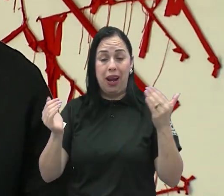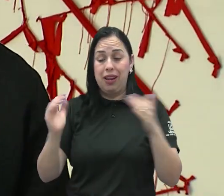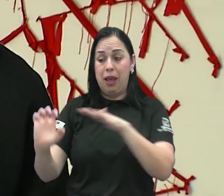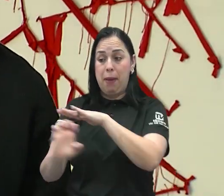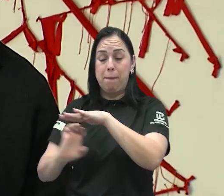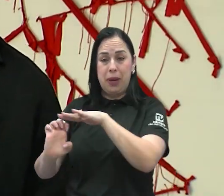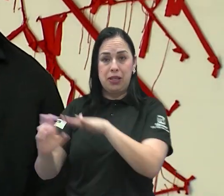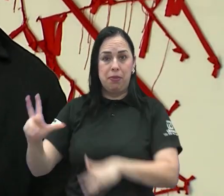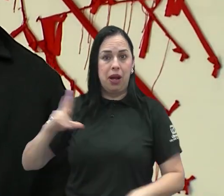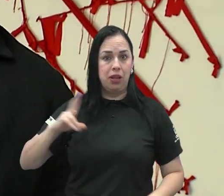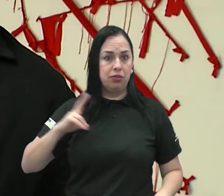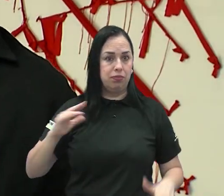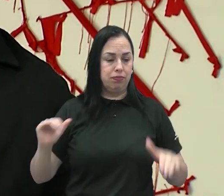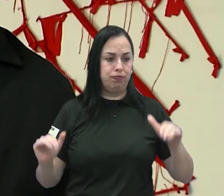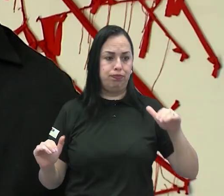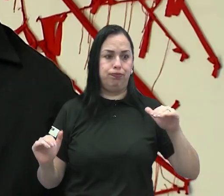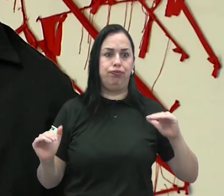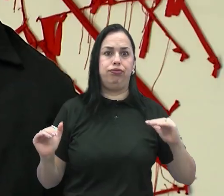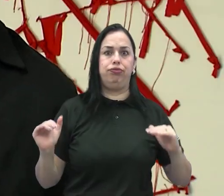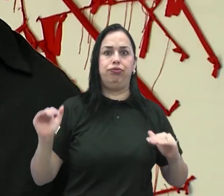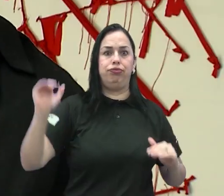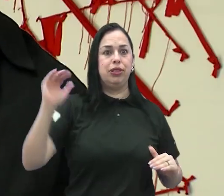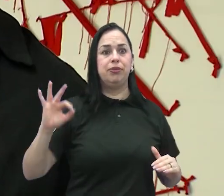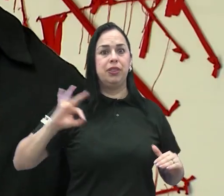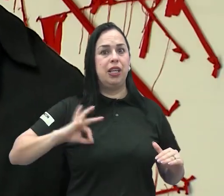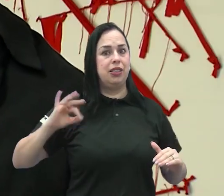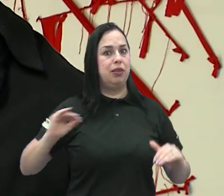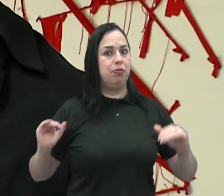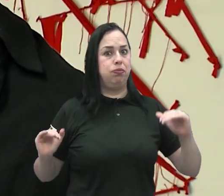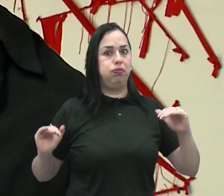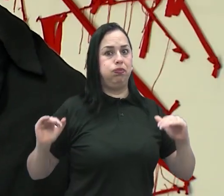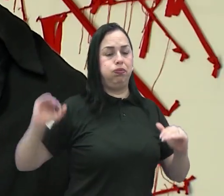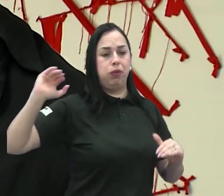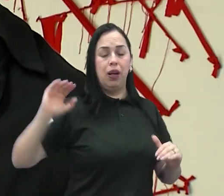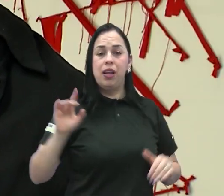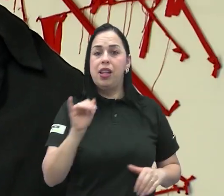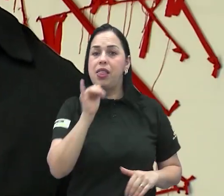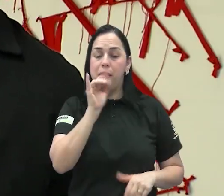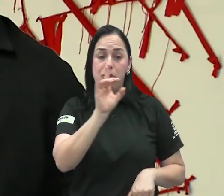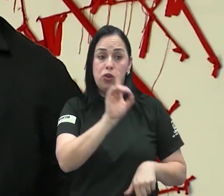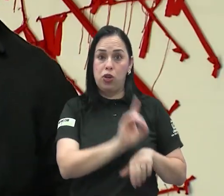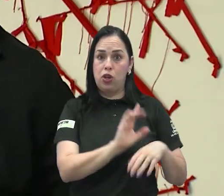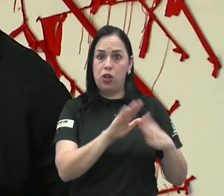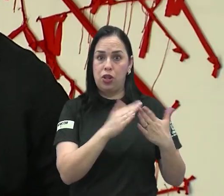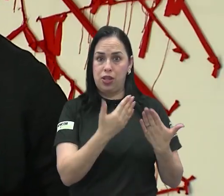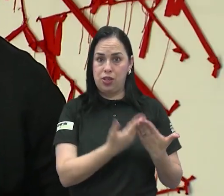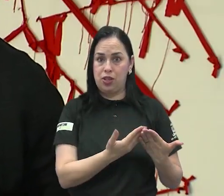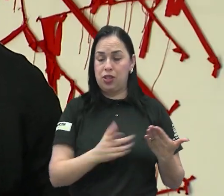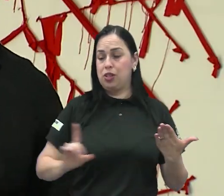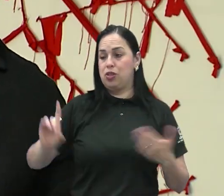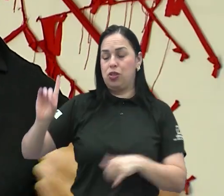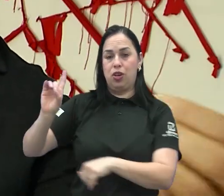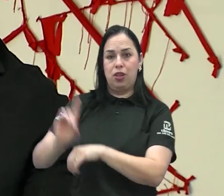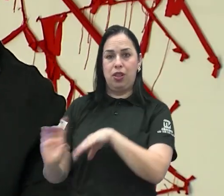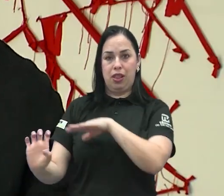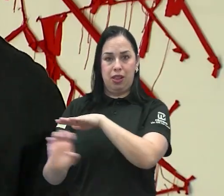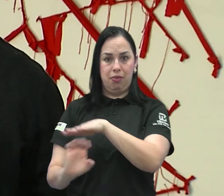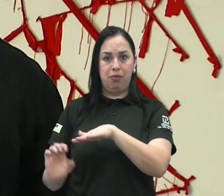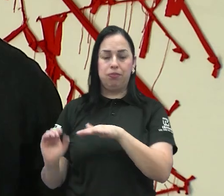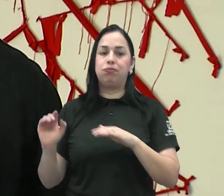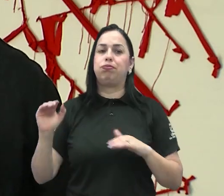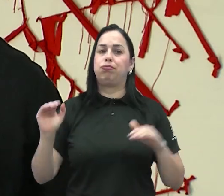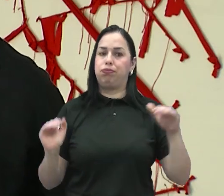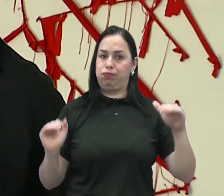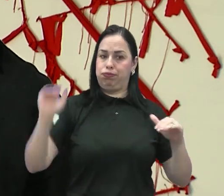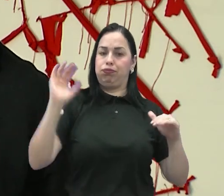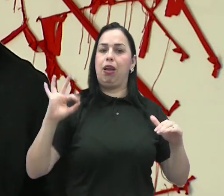empresas privadas, dispare, é muito diferente o salário, né? Você pega um diretor de escola e você pega um diretor de uma